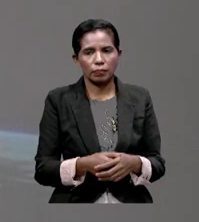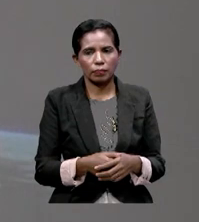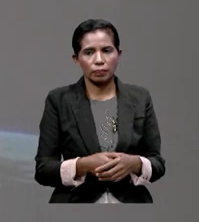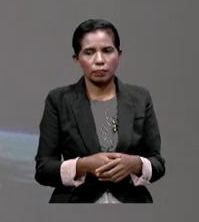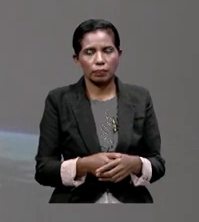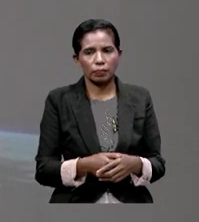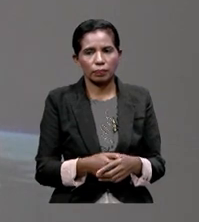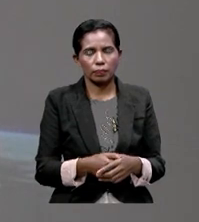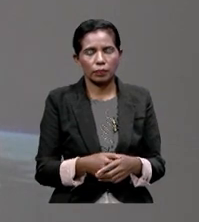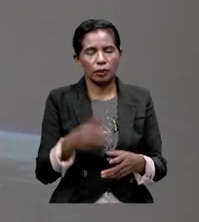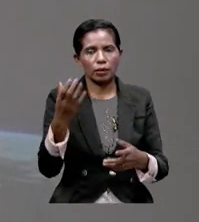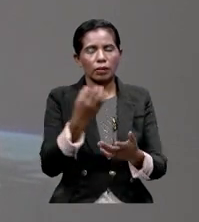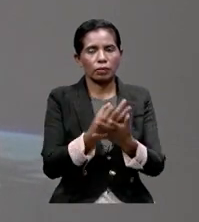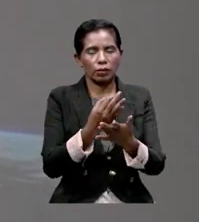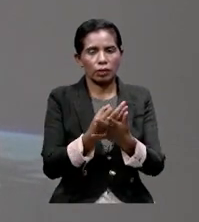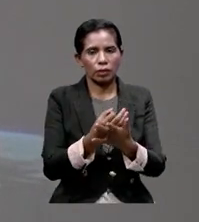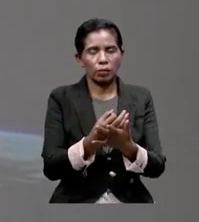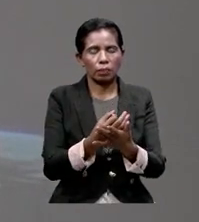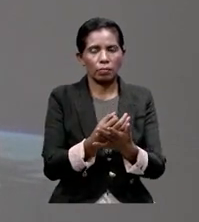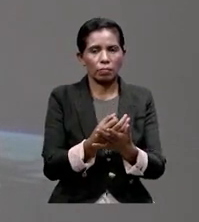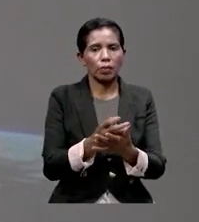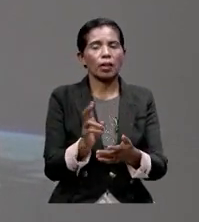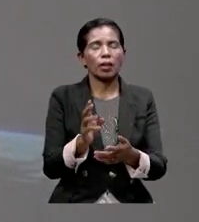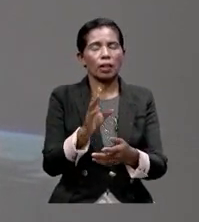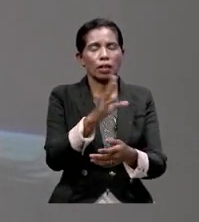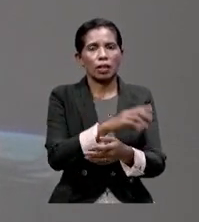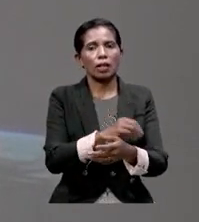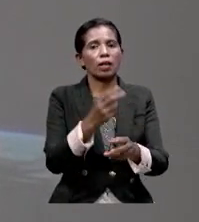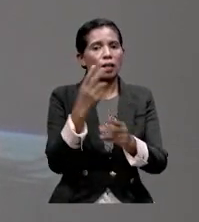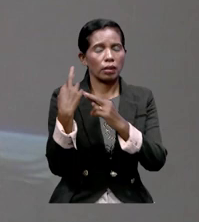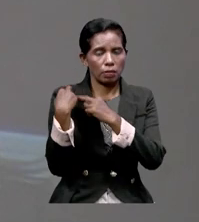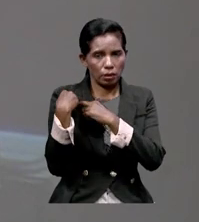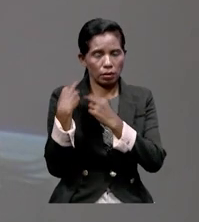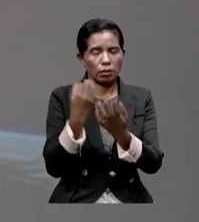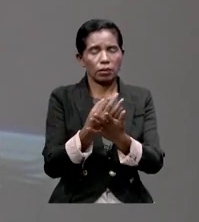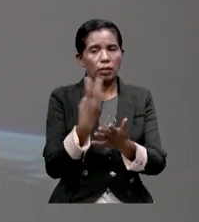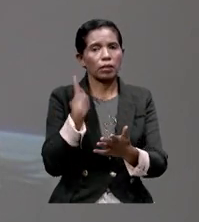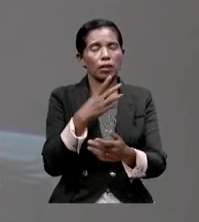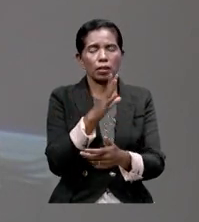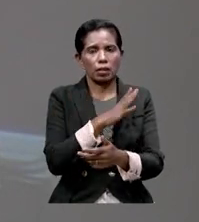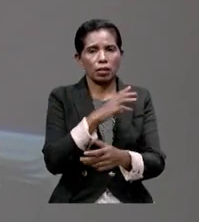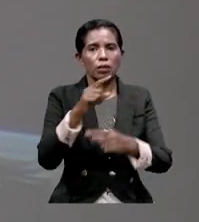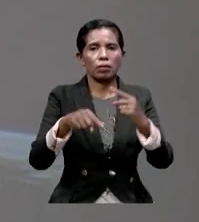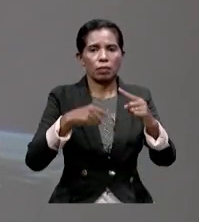ia finanças macar e ita espera que ta ka bahira ia